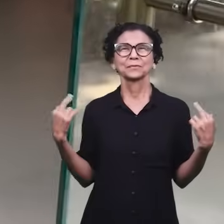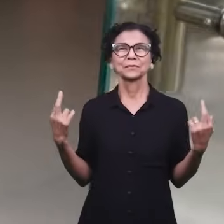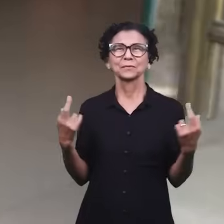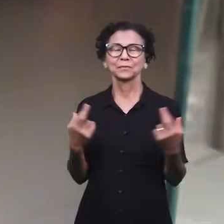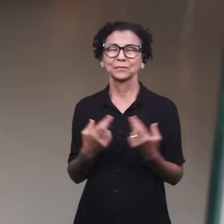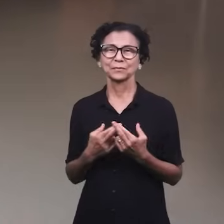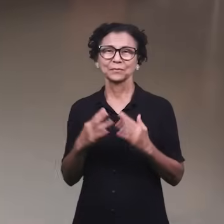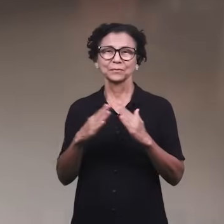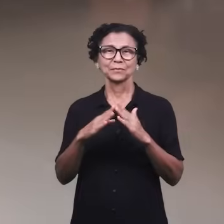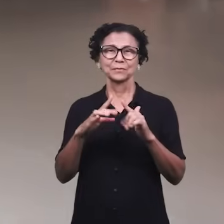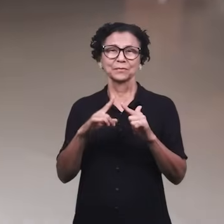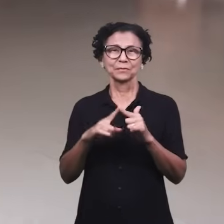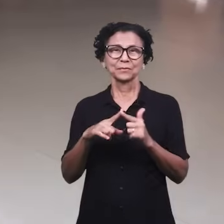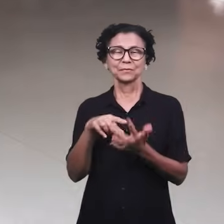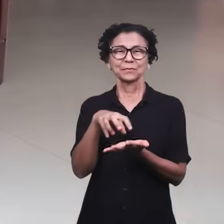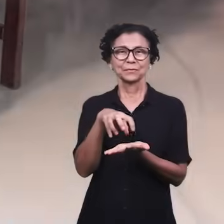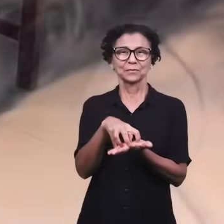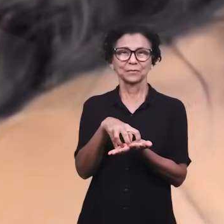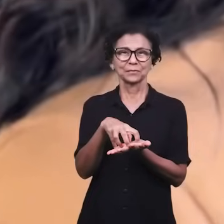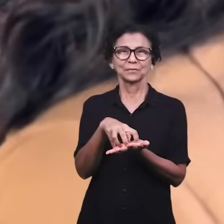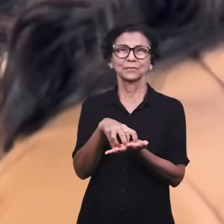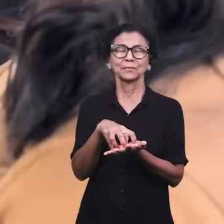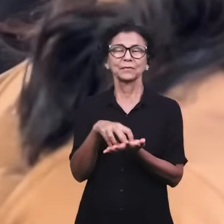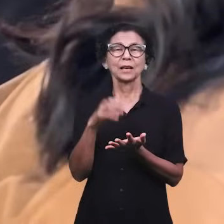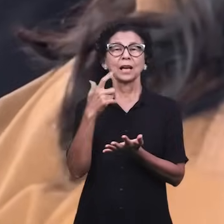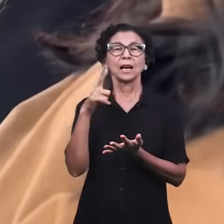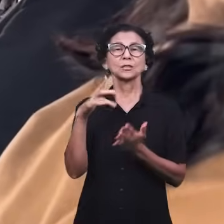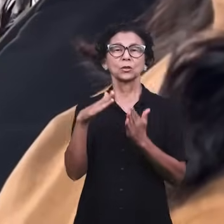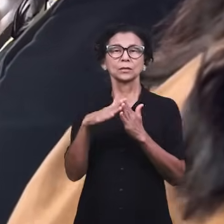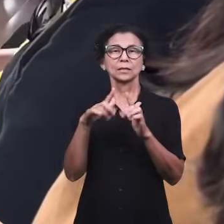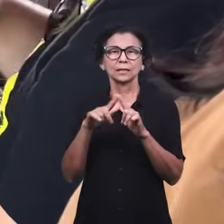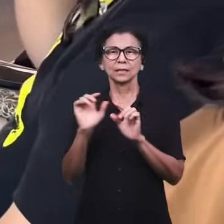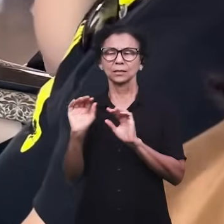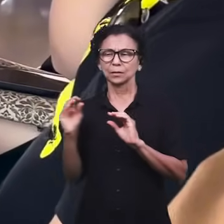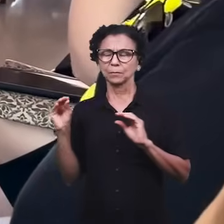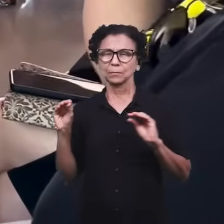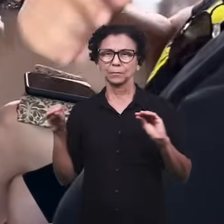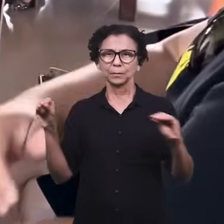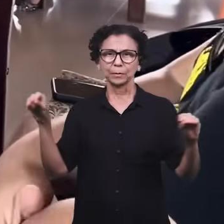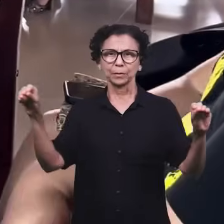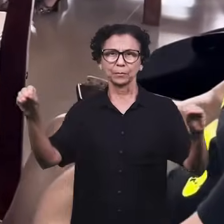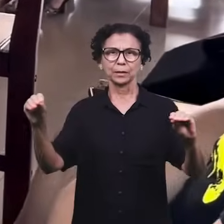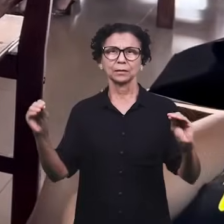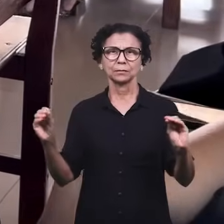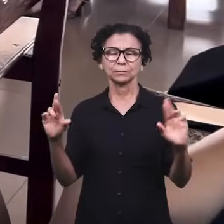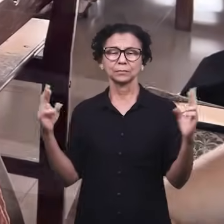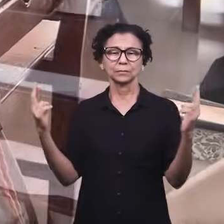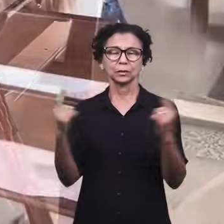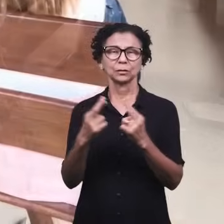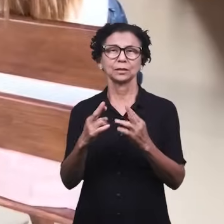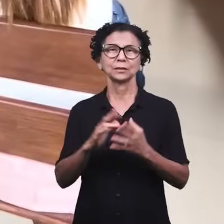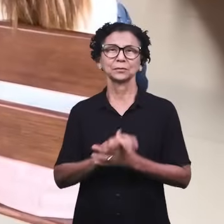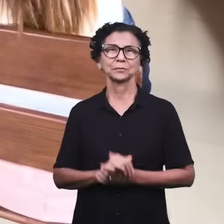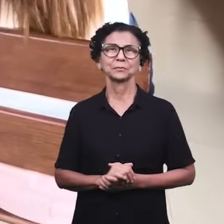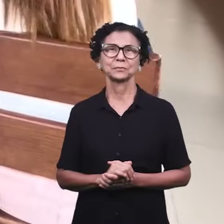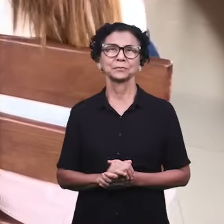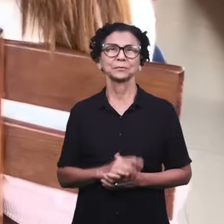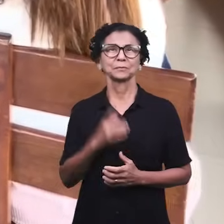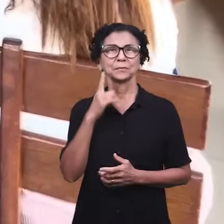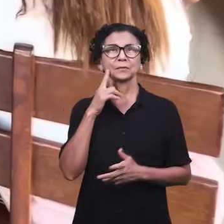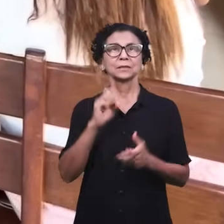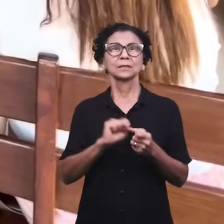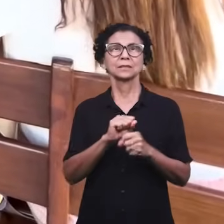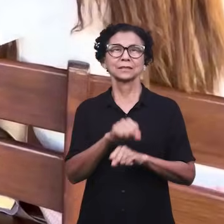Igreja Central. Todas as igrejas vieram para cá para participar do seminário de senhoras e professoras. Tem sido uma